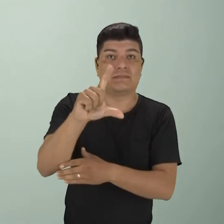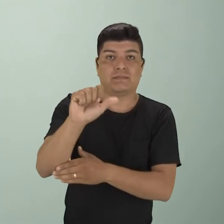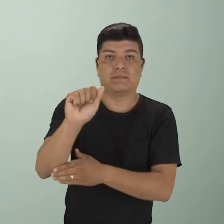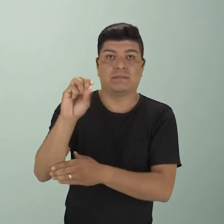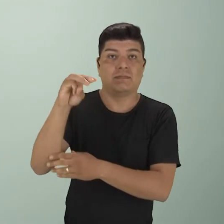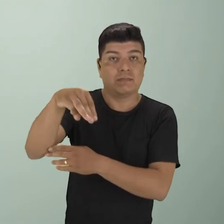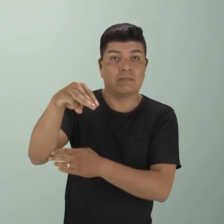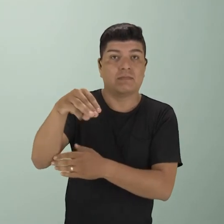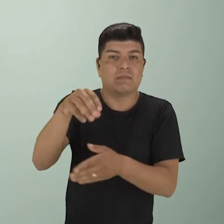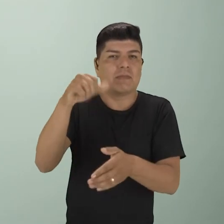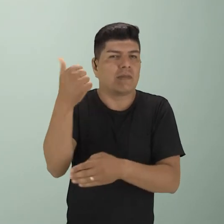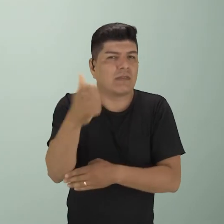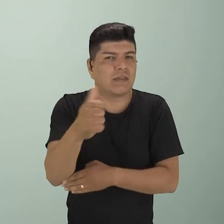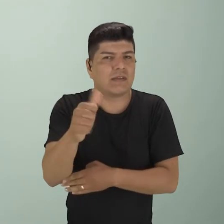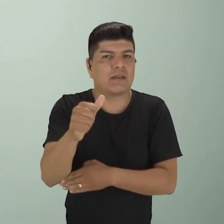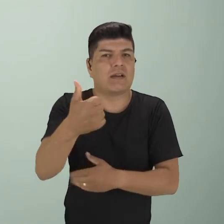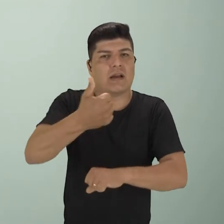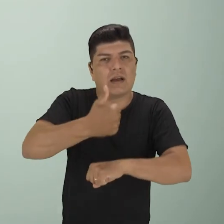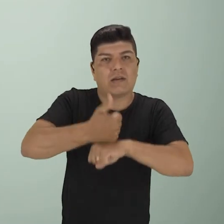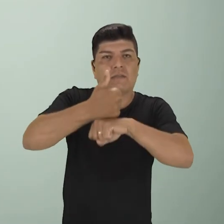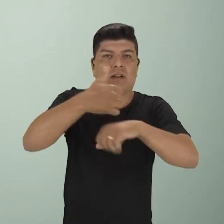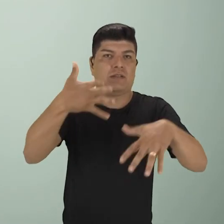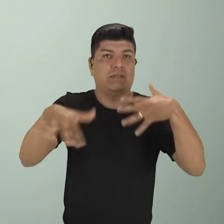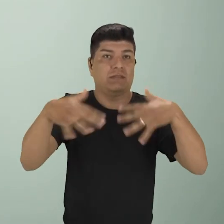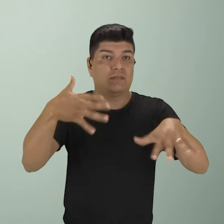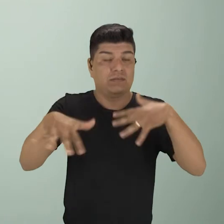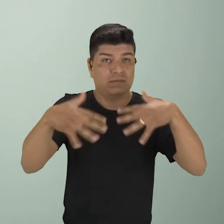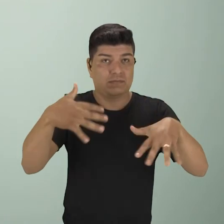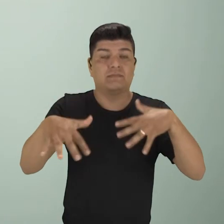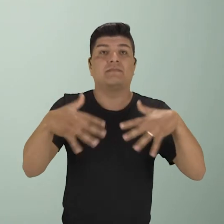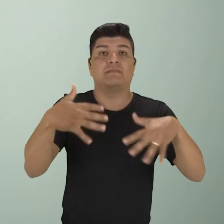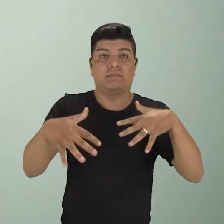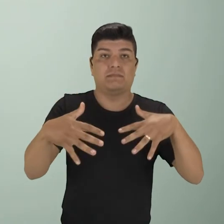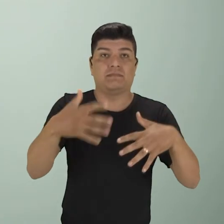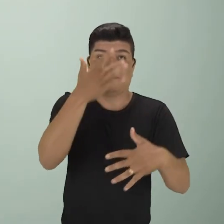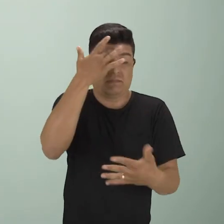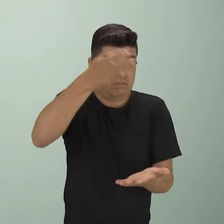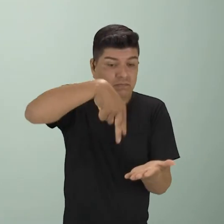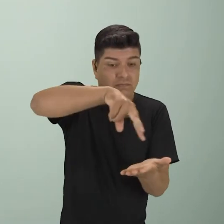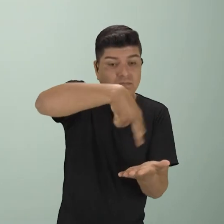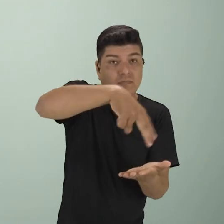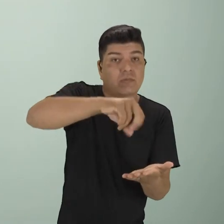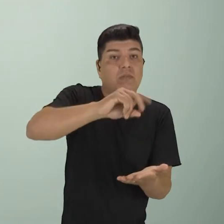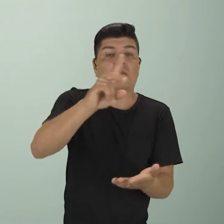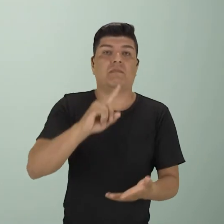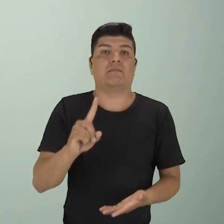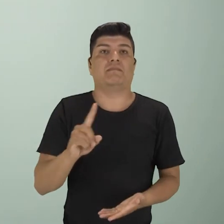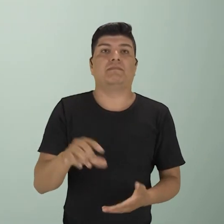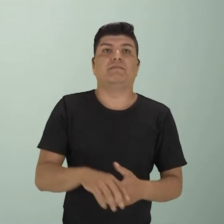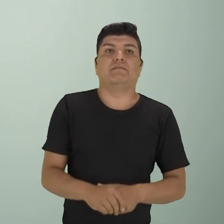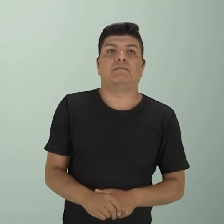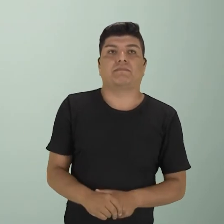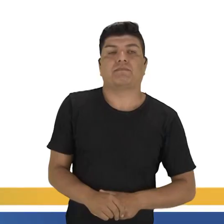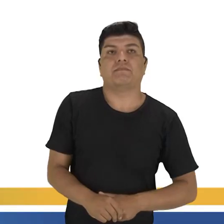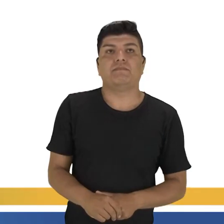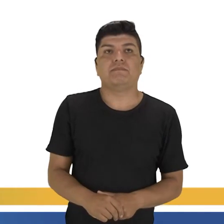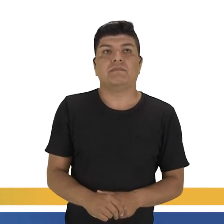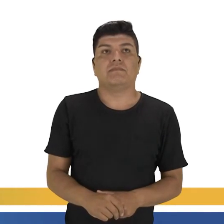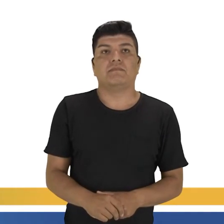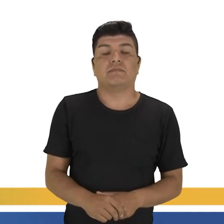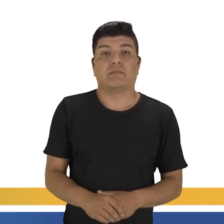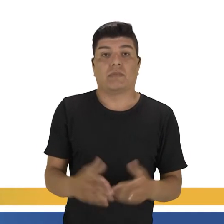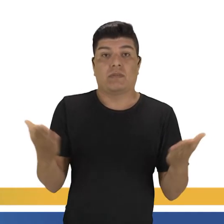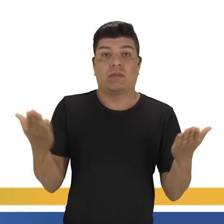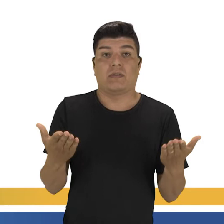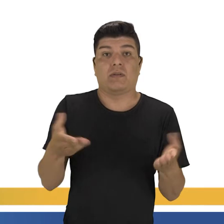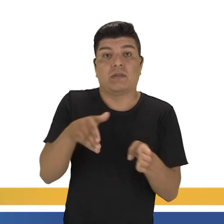para analisar a qualidade do movimento executado pelo bailarino ou não bailarino. Agora eu quero